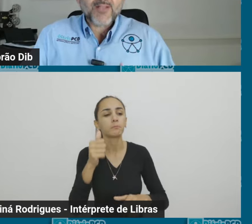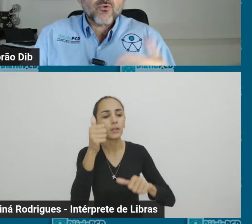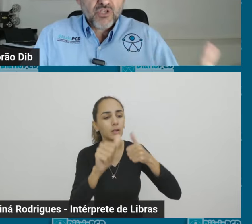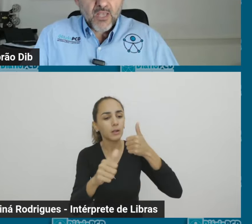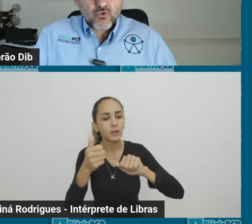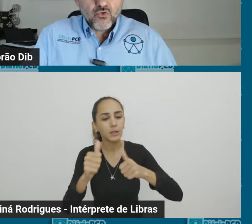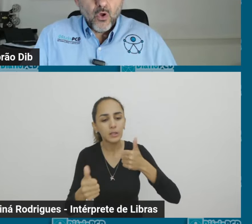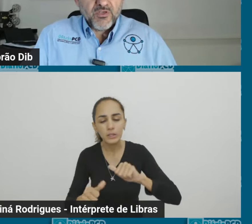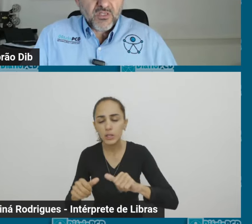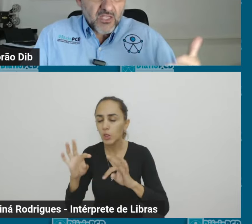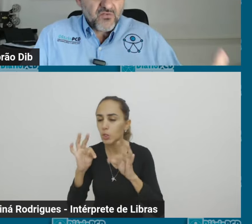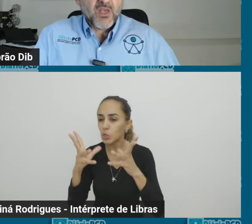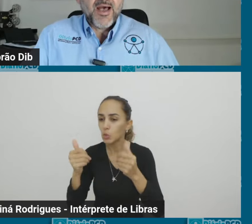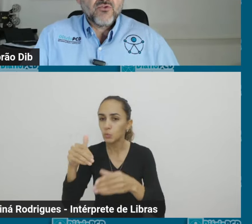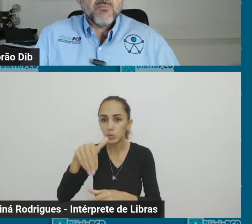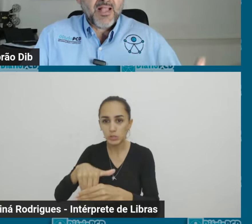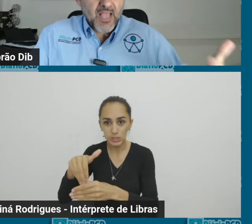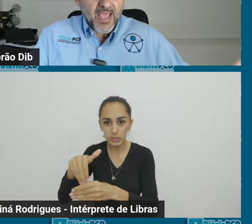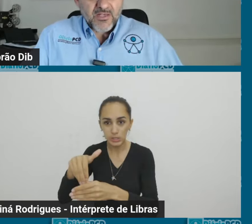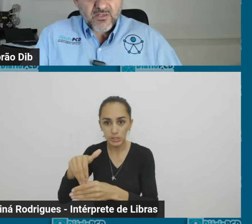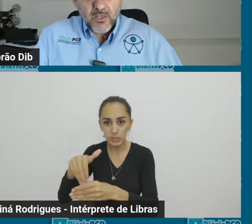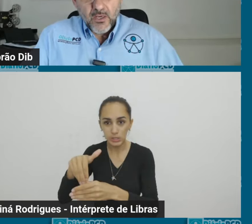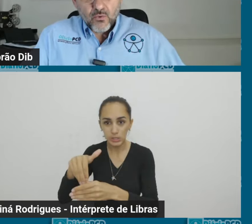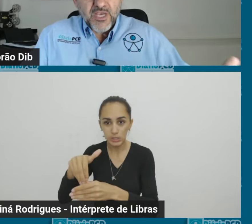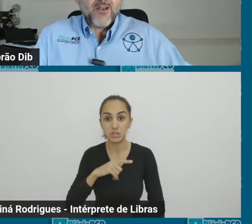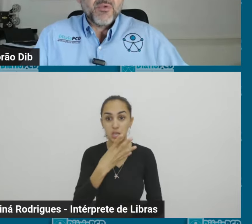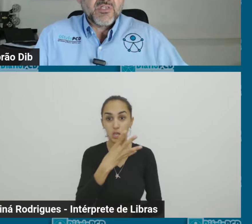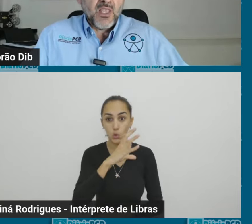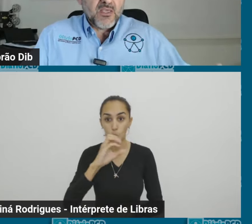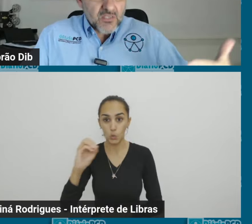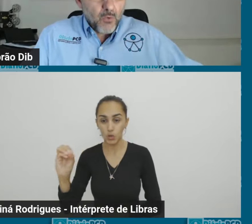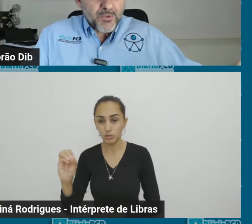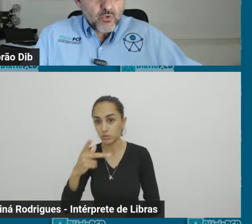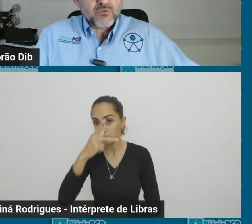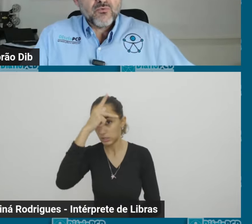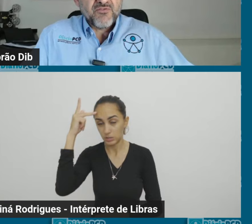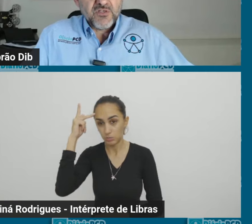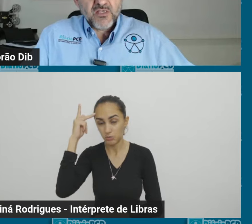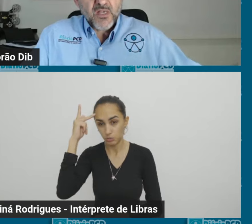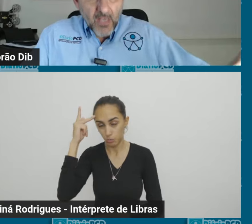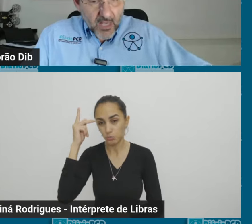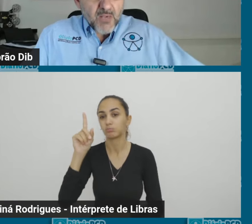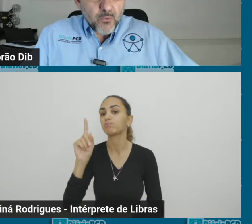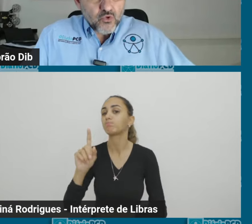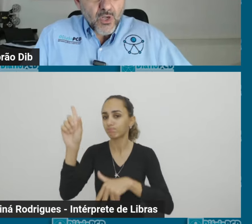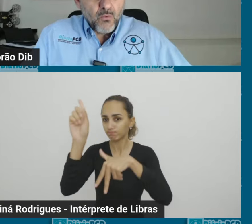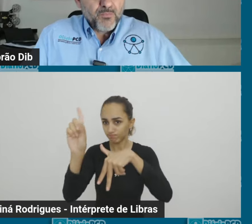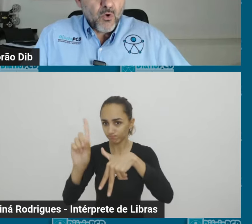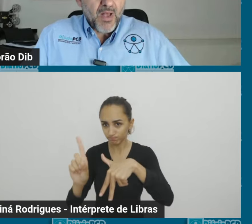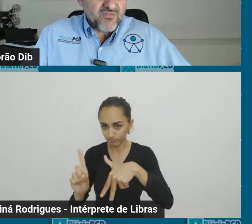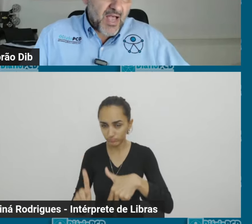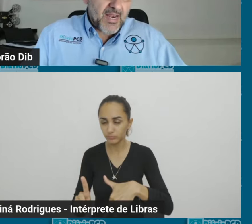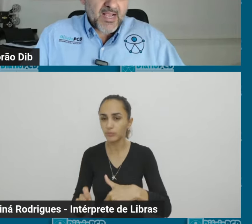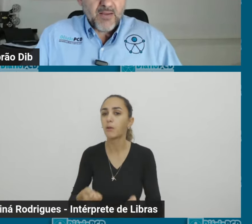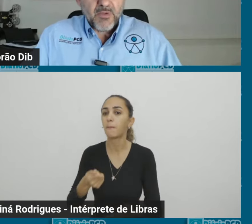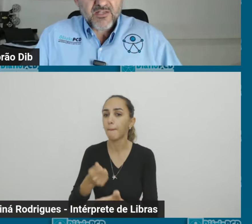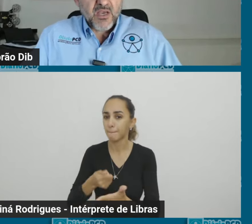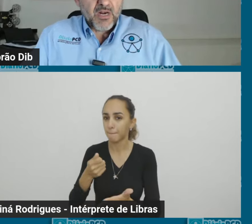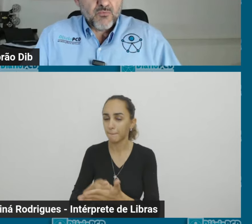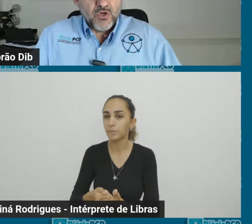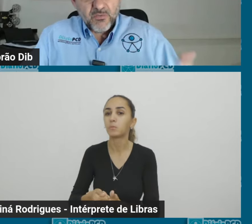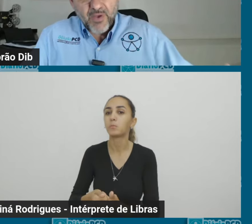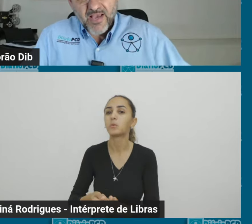de 400 nomes identificados em matérias no Diário PCD, que são pessoas com deficiência e que buscam uma vaga na